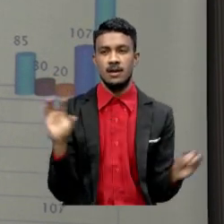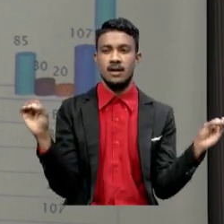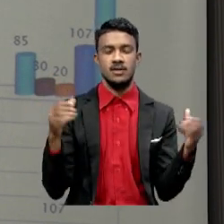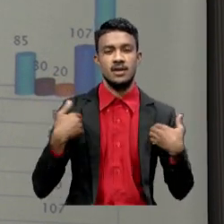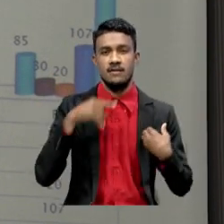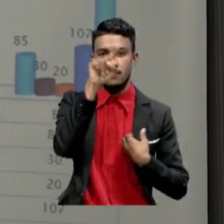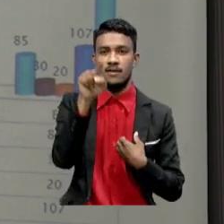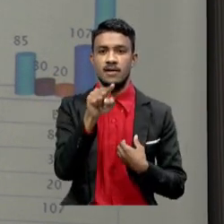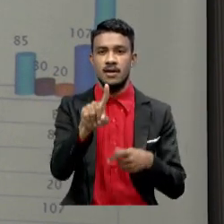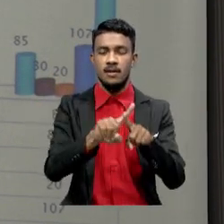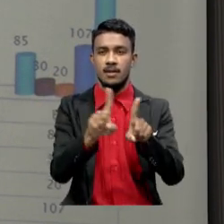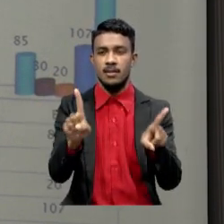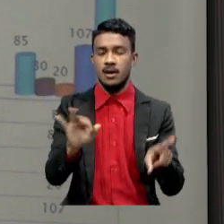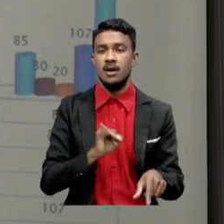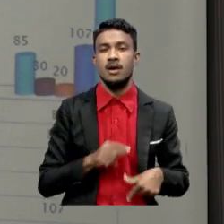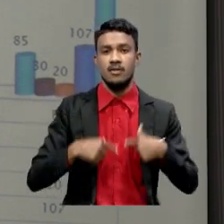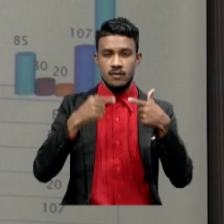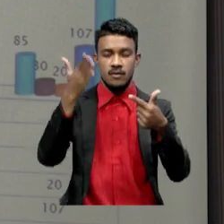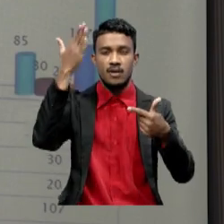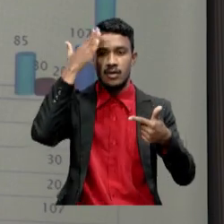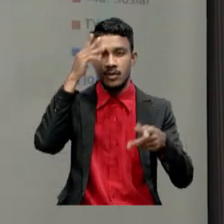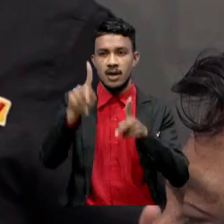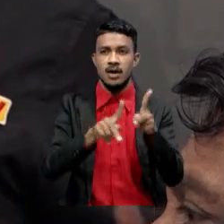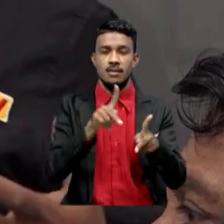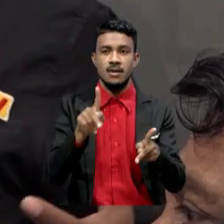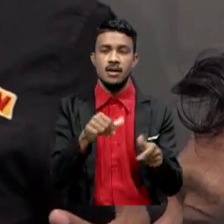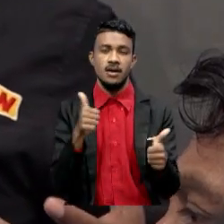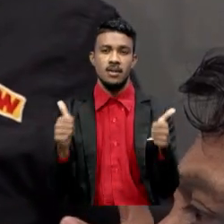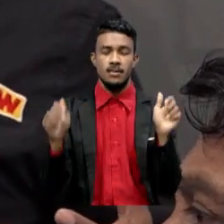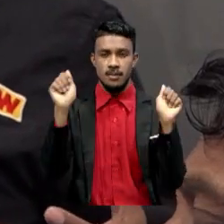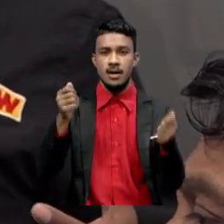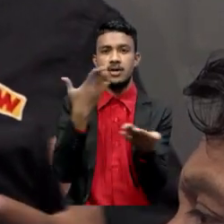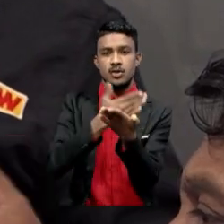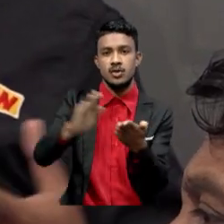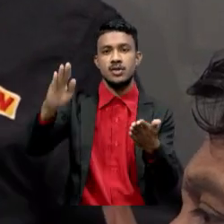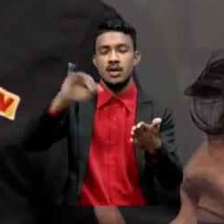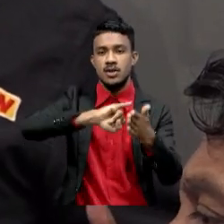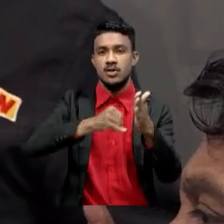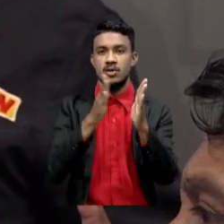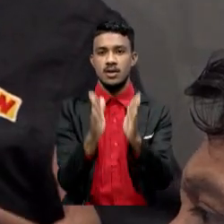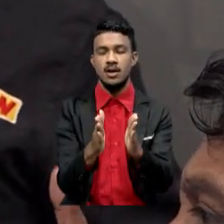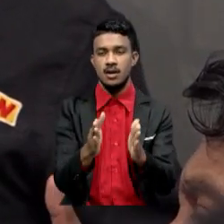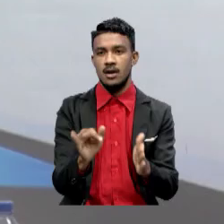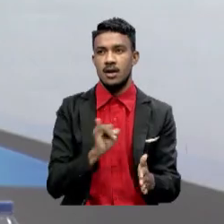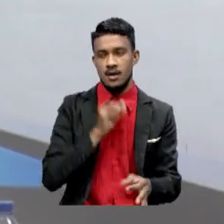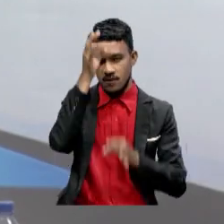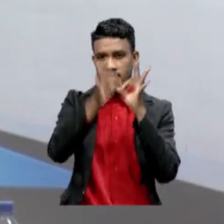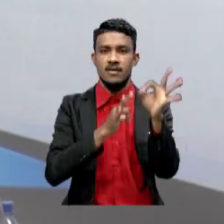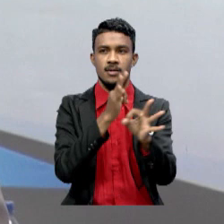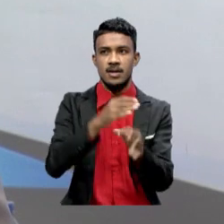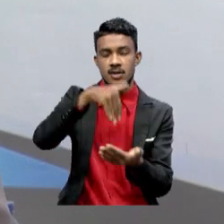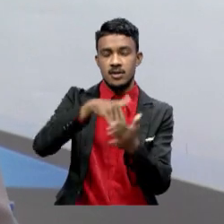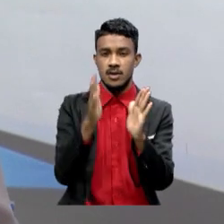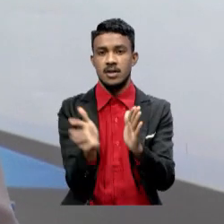dúvidas, mas eu prefere a tu emanes dele sosa jornal. Halo fiata que timorne estudante sira sosa jornal.